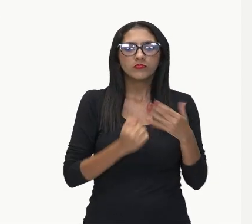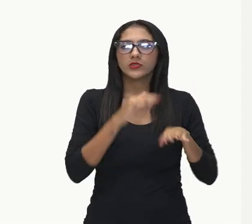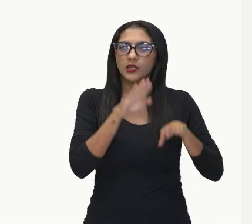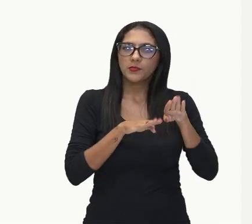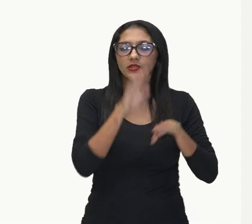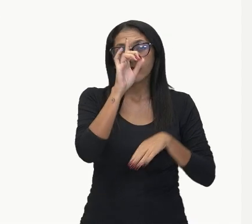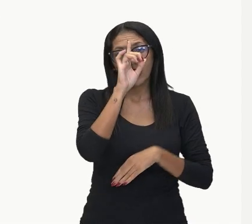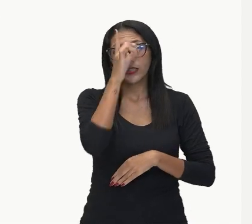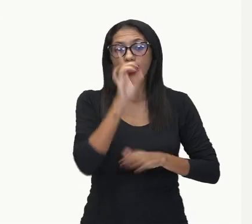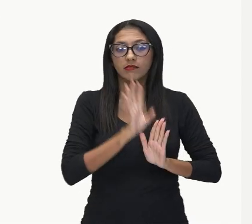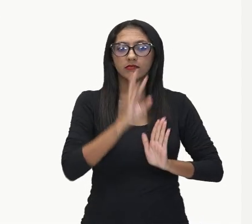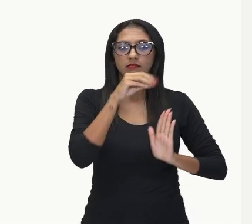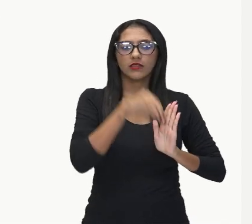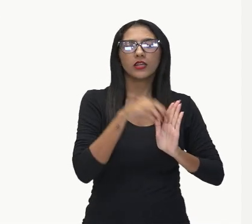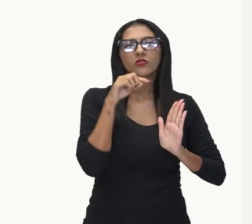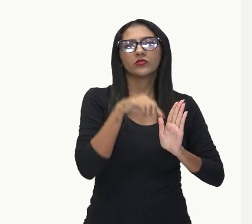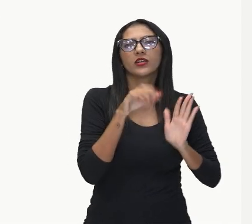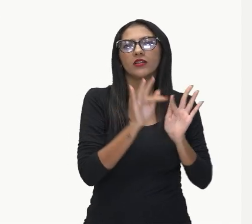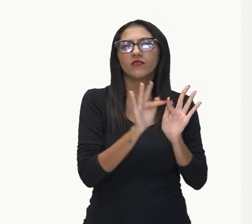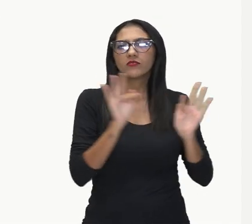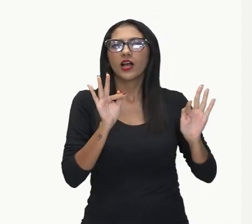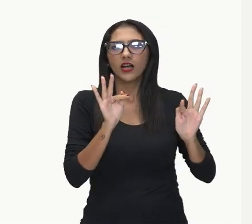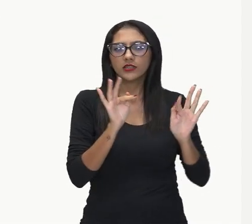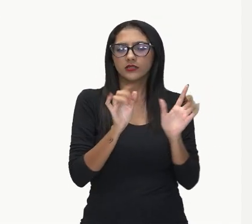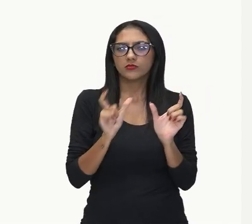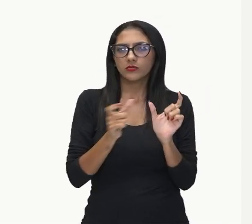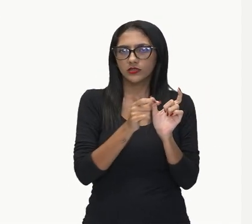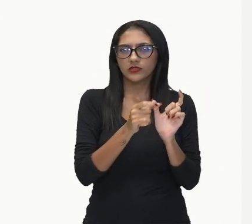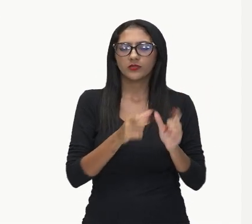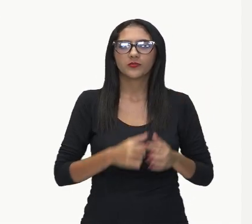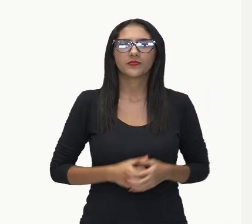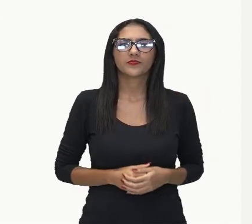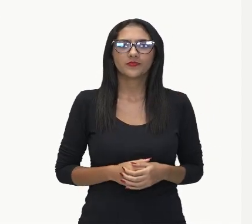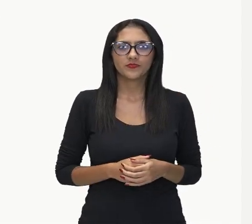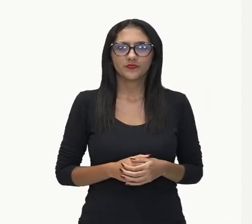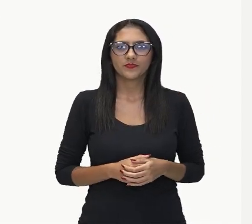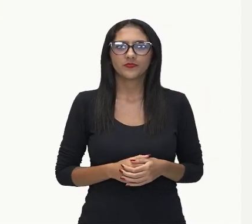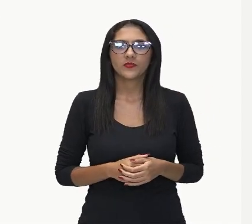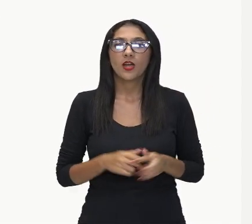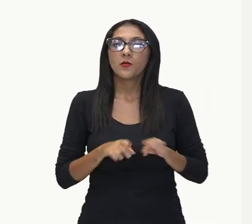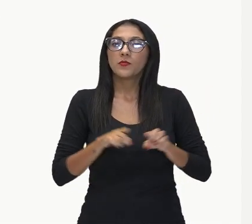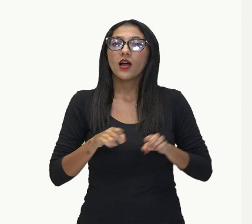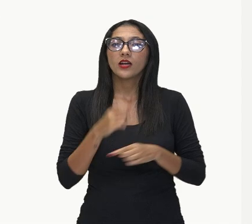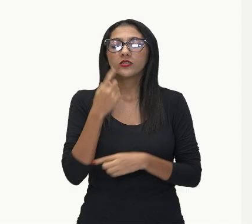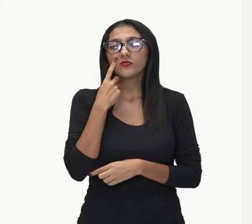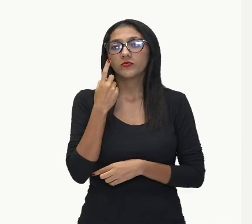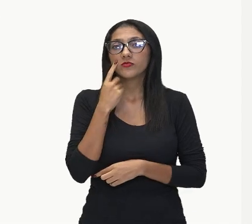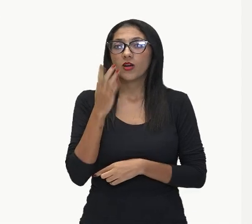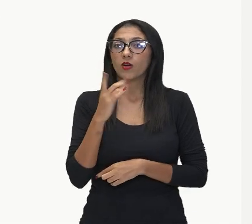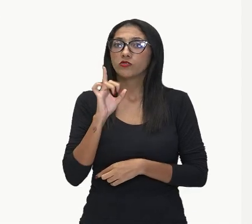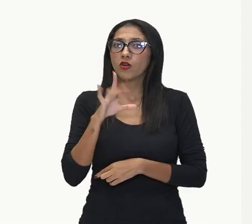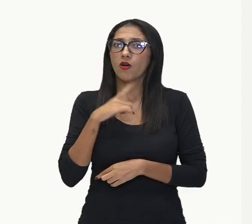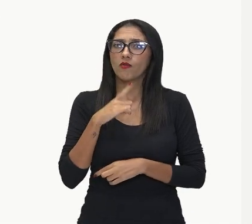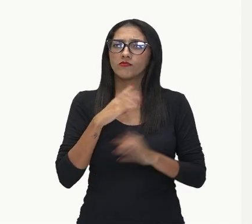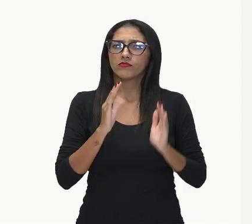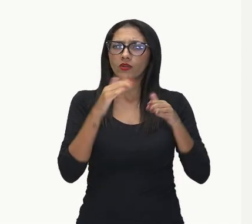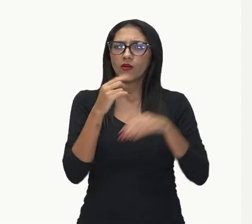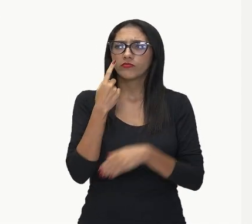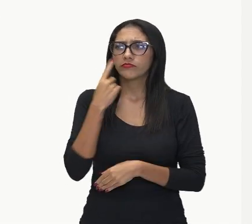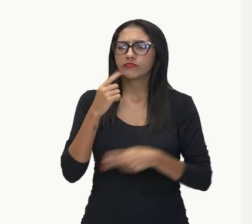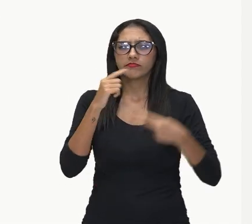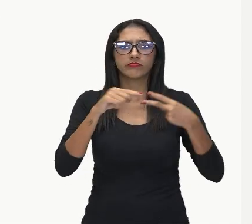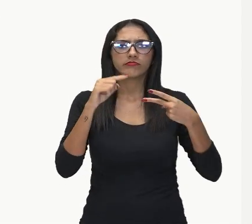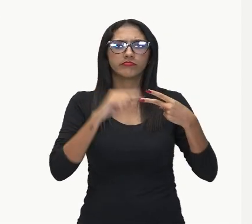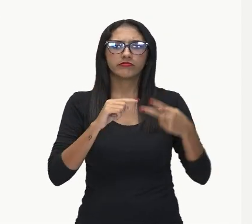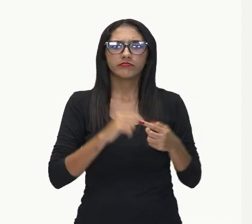ideia que se estabelece ali na conexão dessas orações. Vamos focar o nosso olhar agora para essas duas destacadas aqui, para